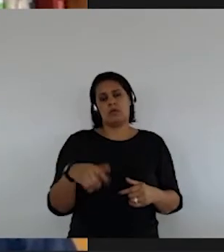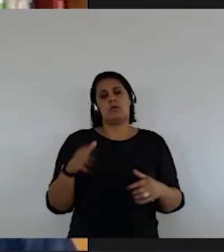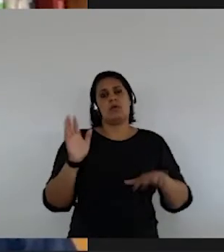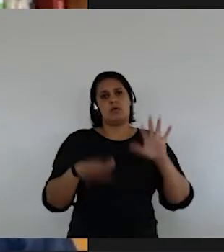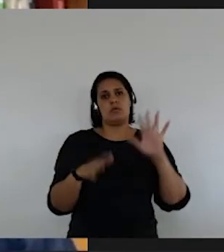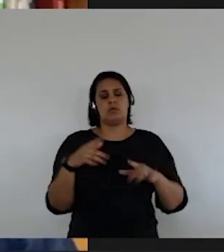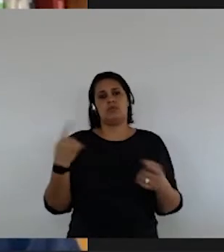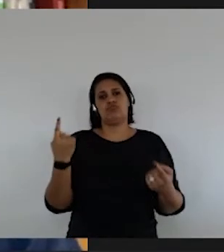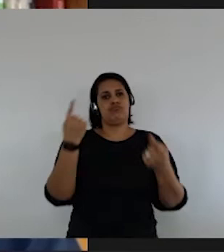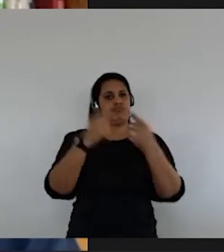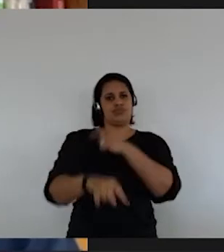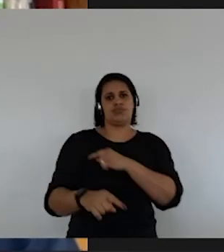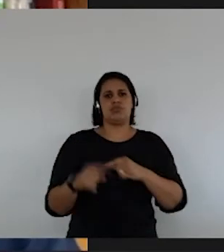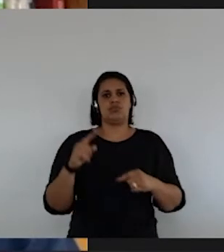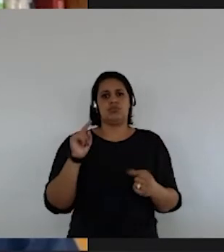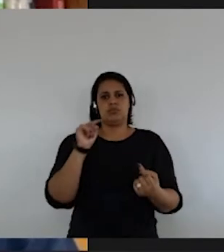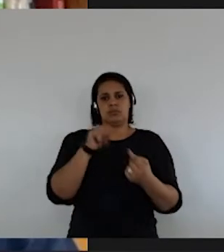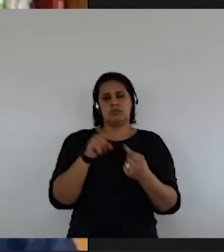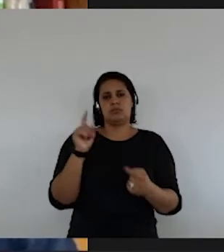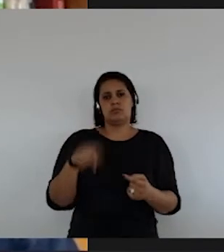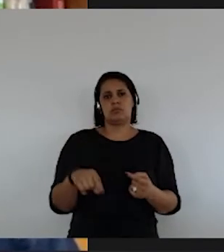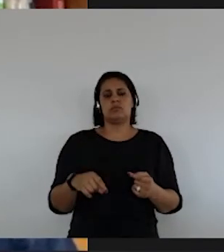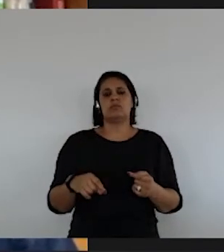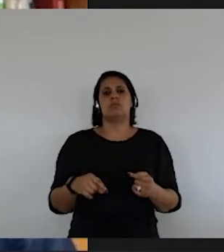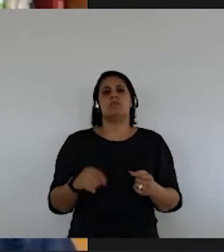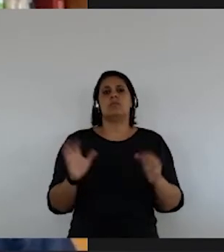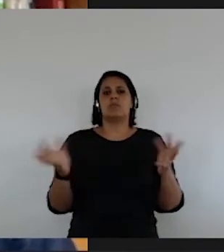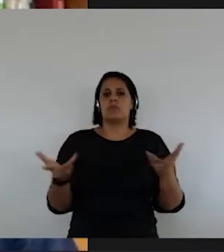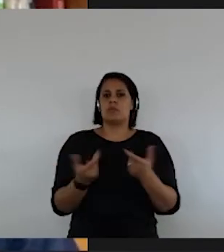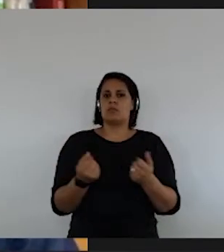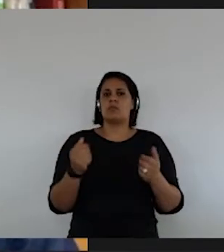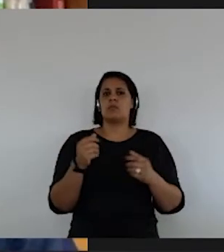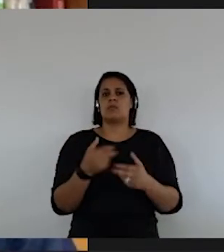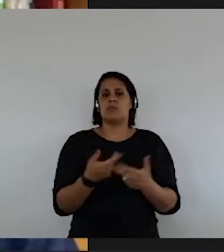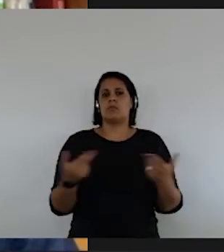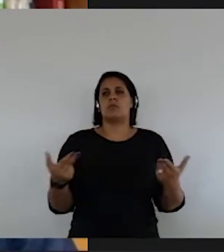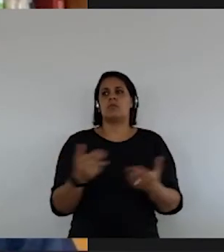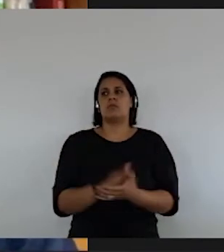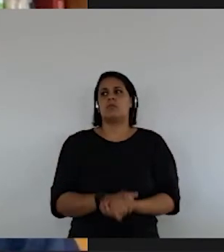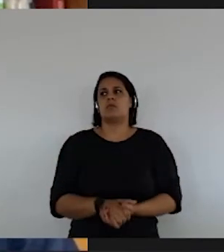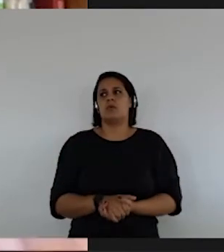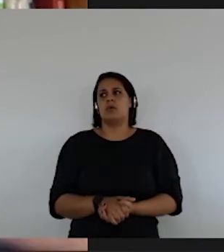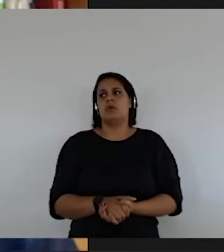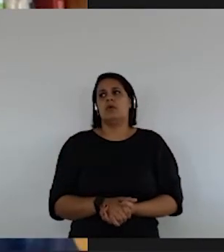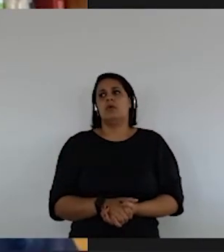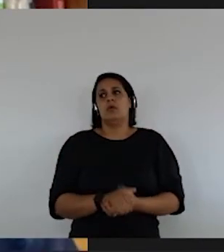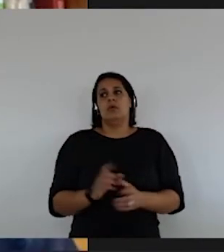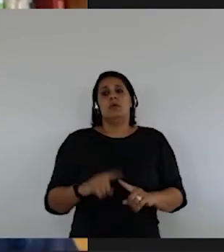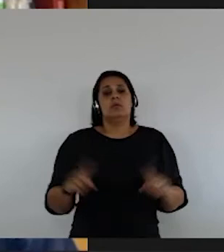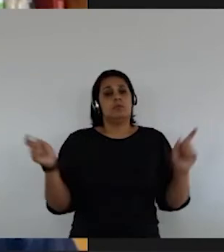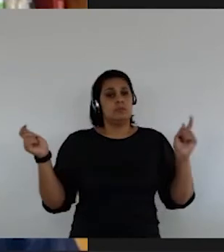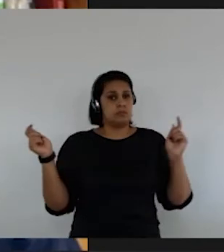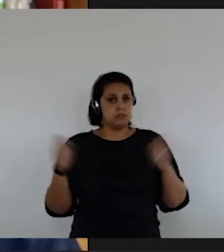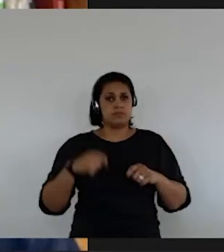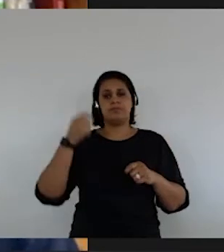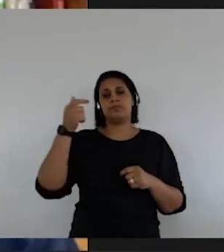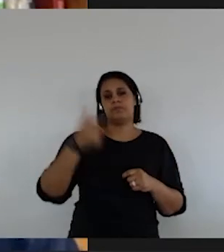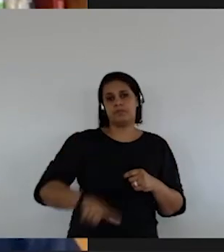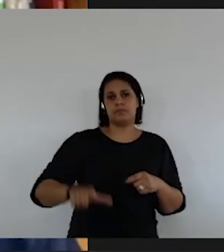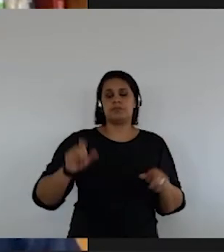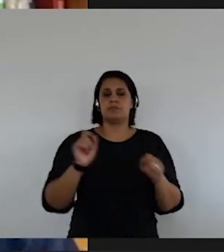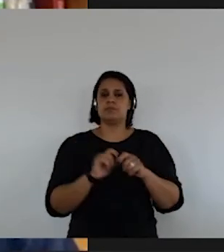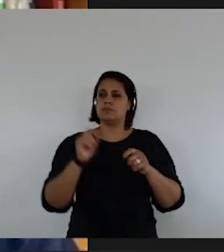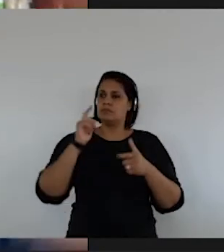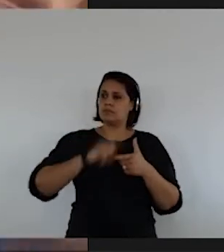o objetivo de alocação eficiente de recursos. Caso contrário, é possível que se recaia no mesmo problema que